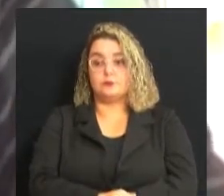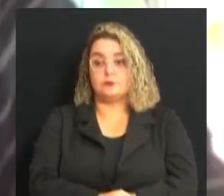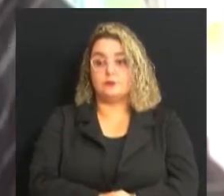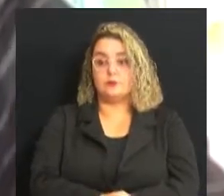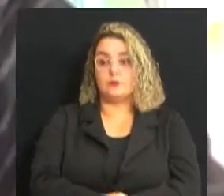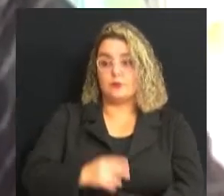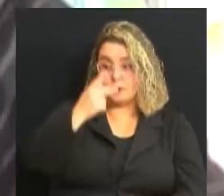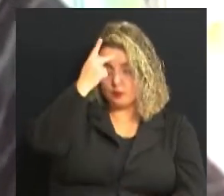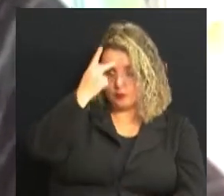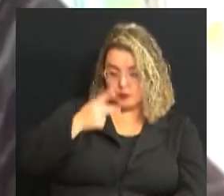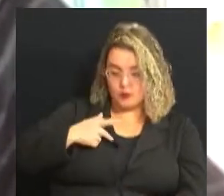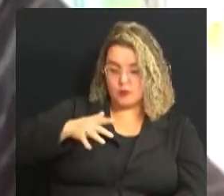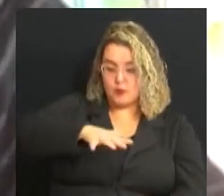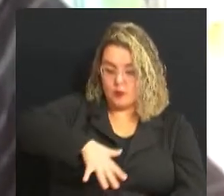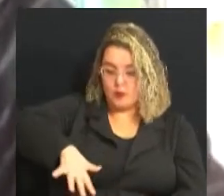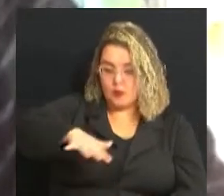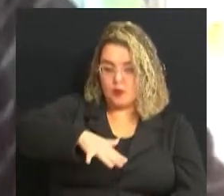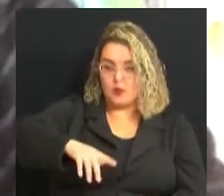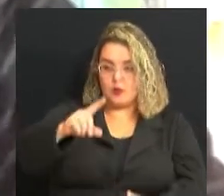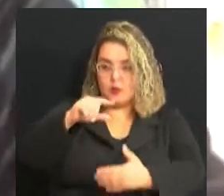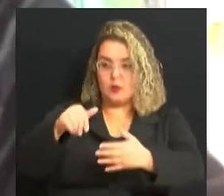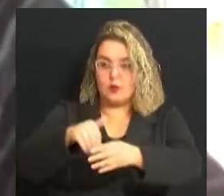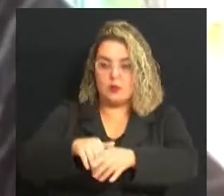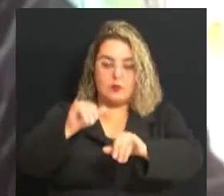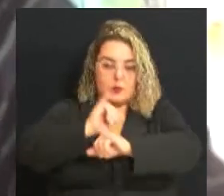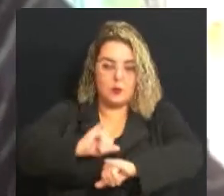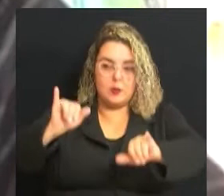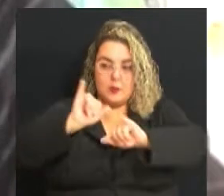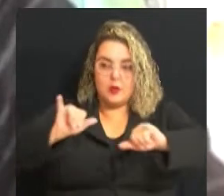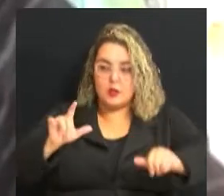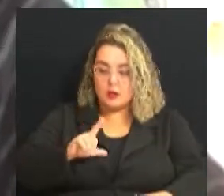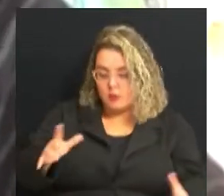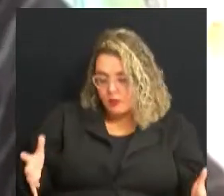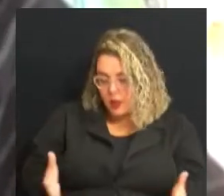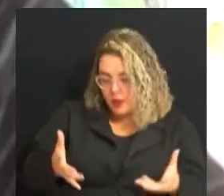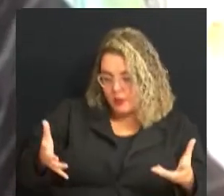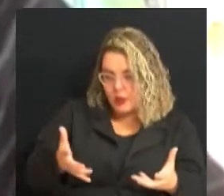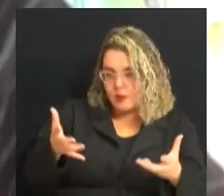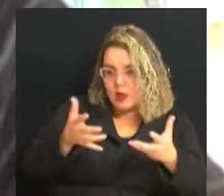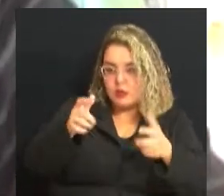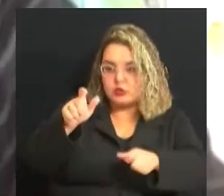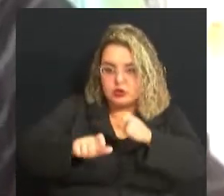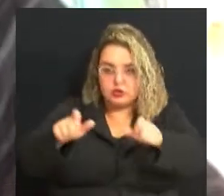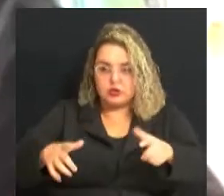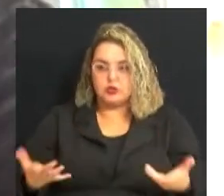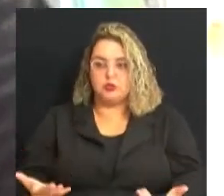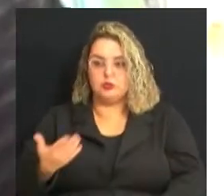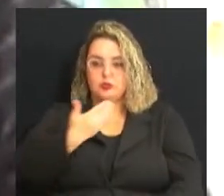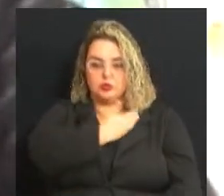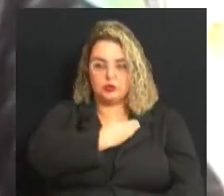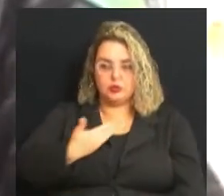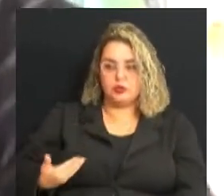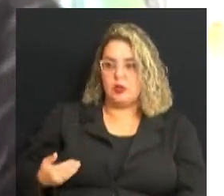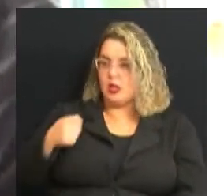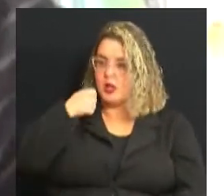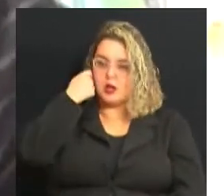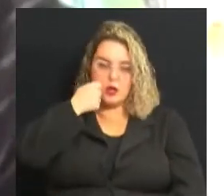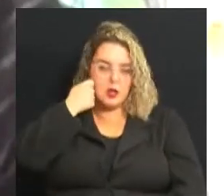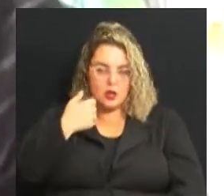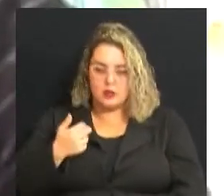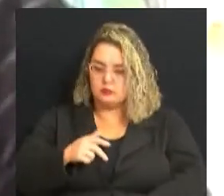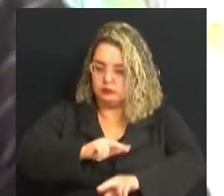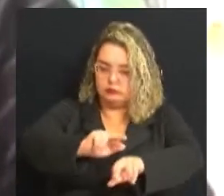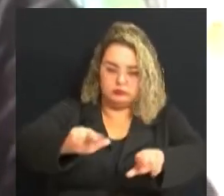o próprio Tribunal Eleitoral fez campanha houve o engajamento de figuras públicas